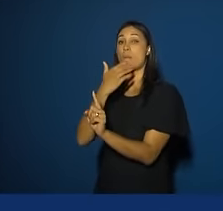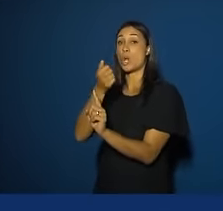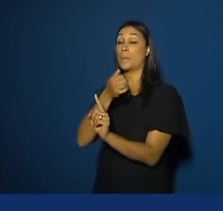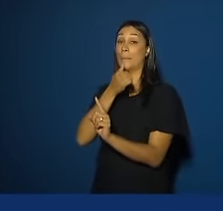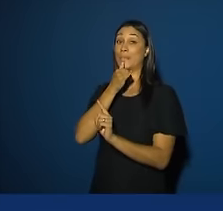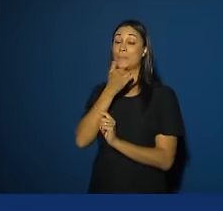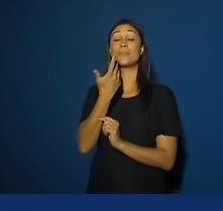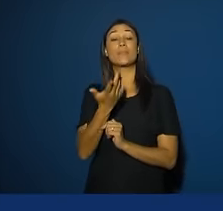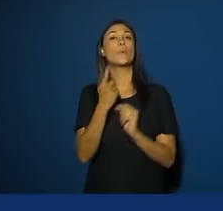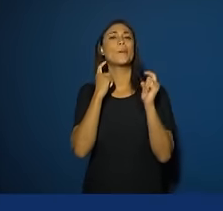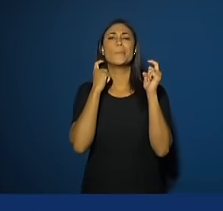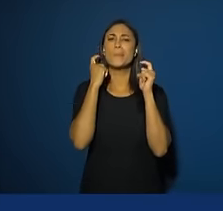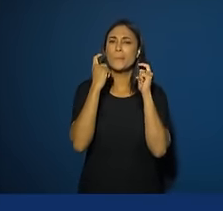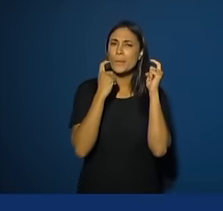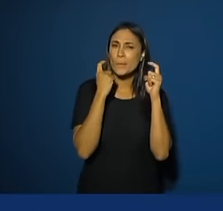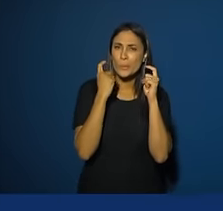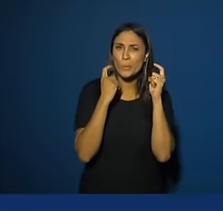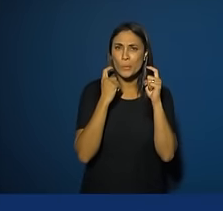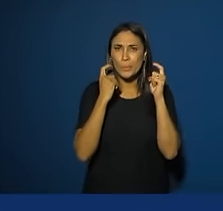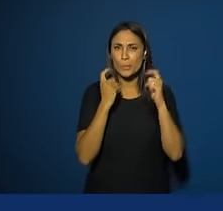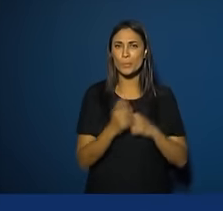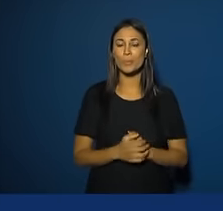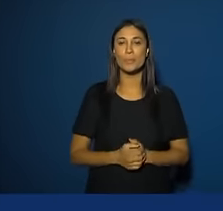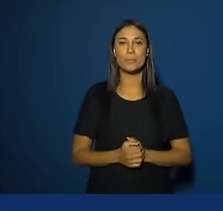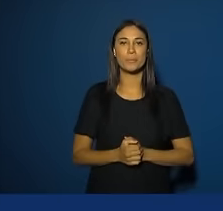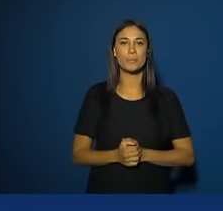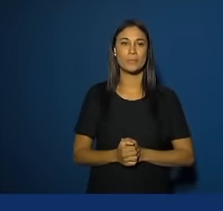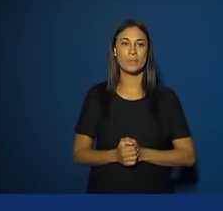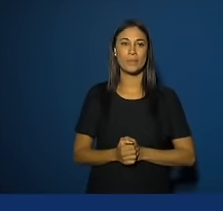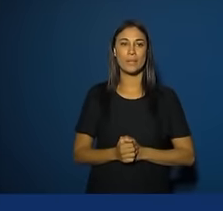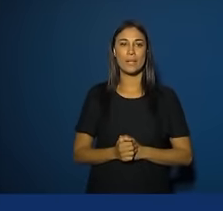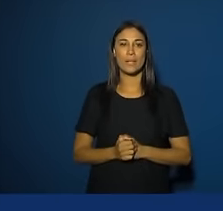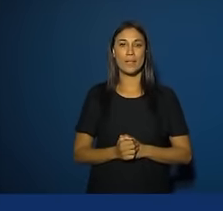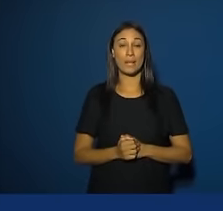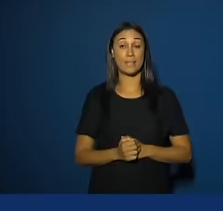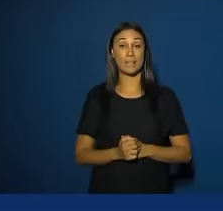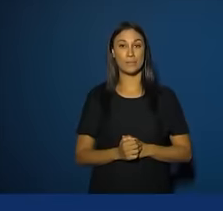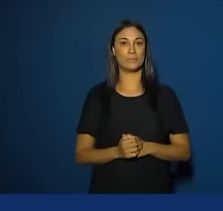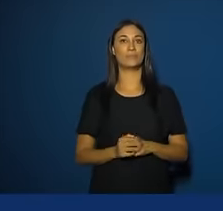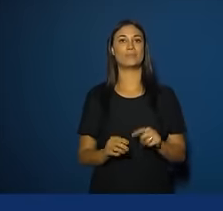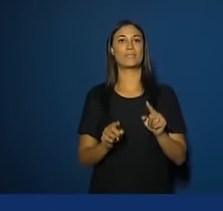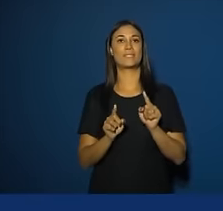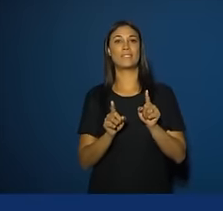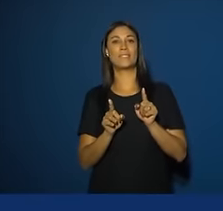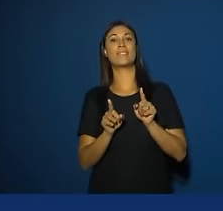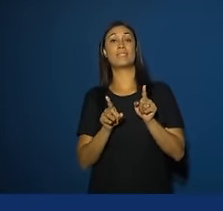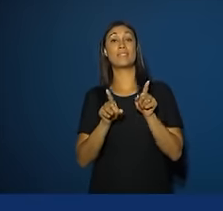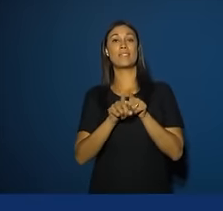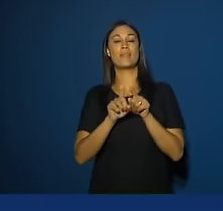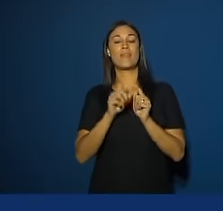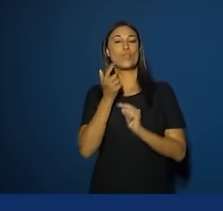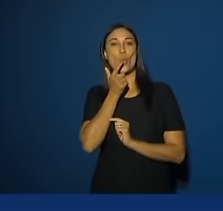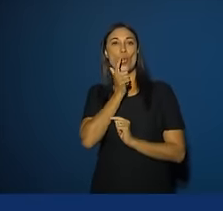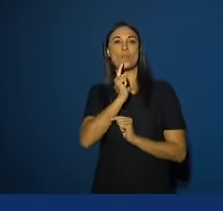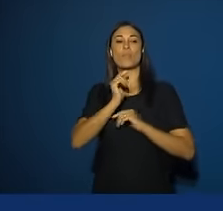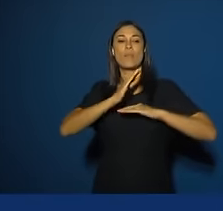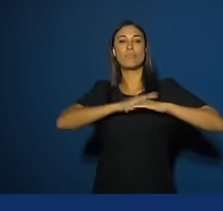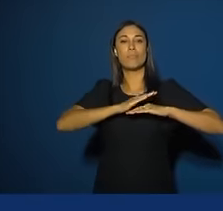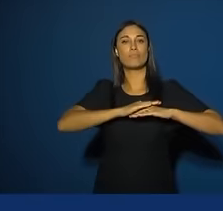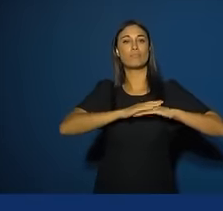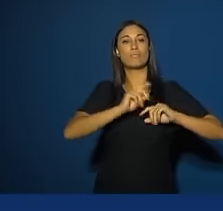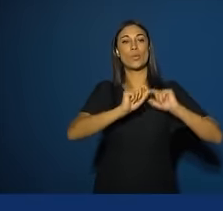Então me preocupa o que que se passa com o sistema político americano que a gente não conseguiu produzir